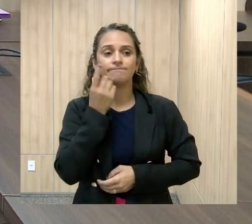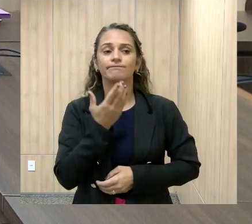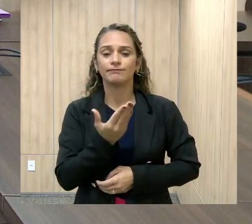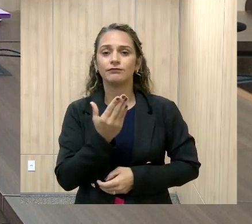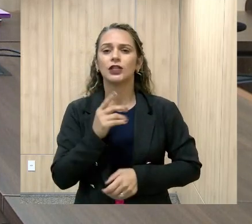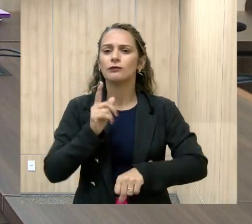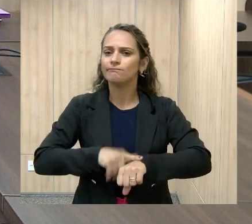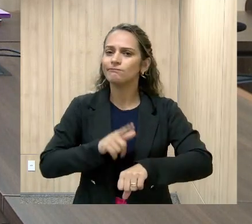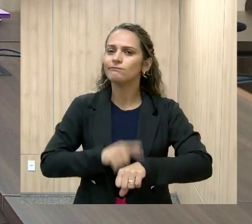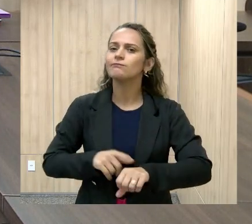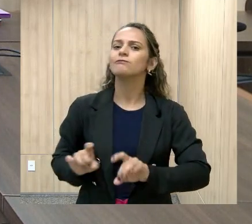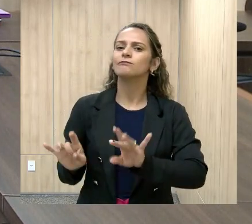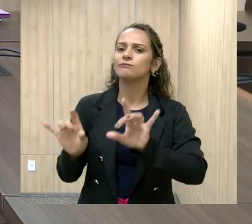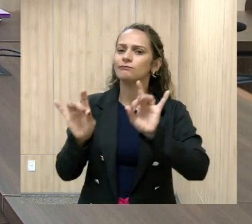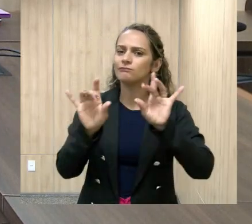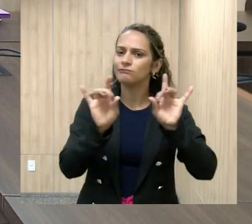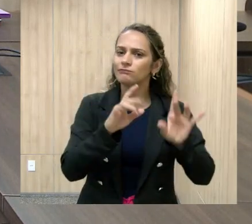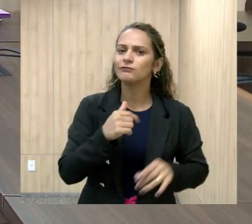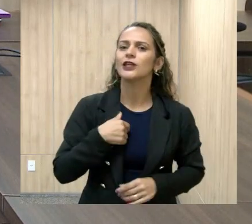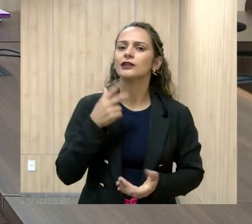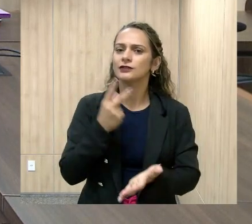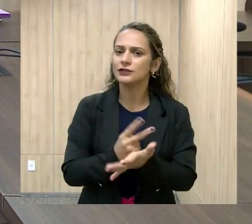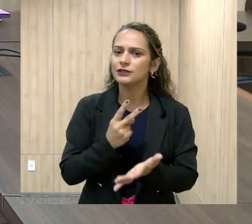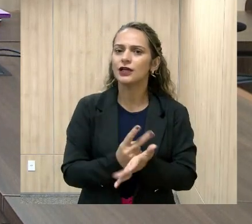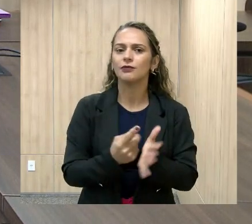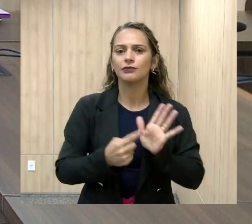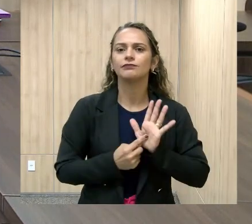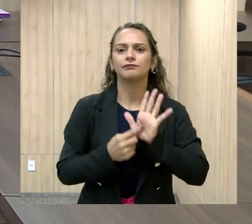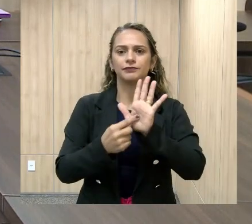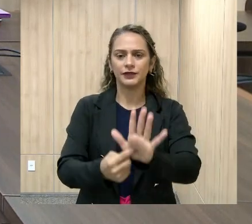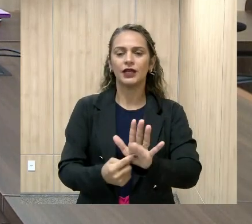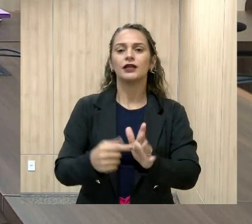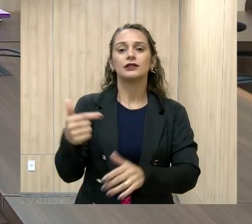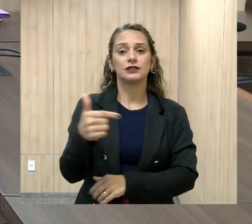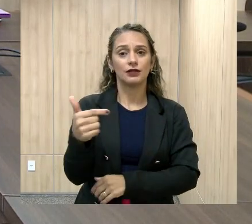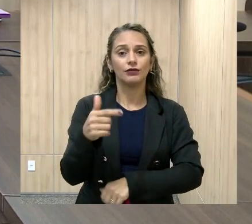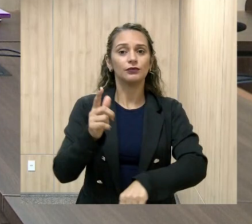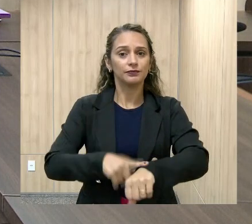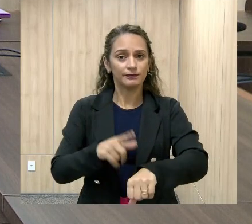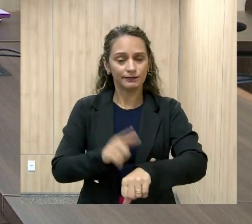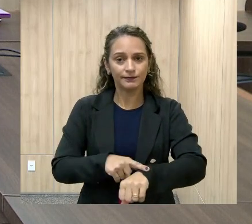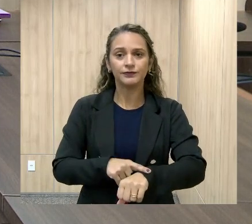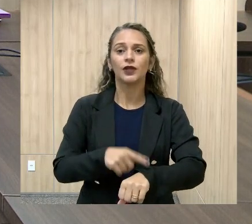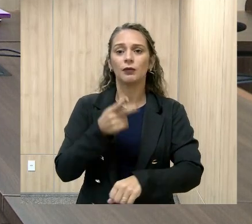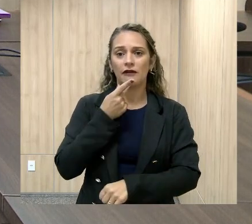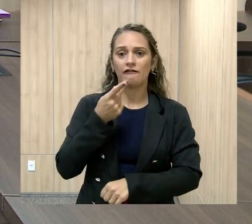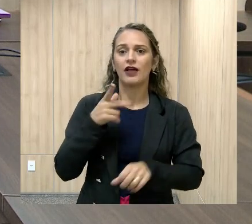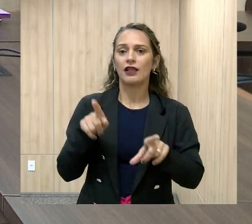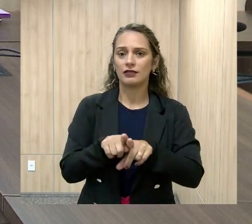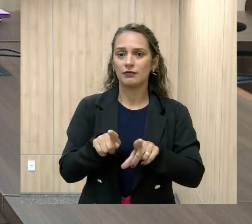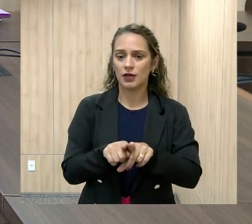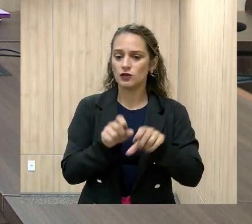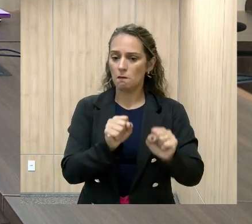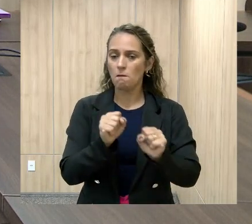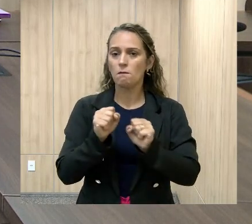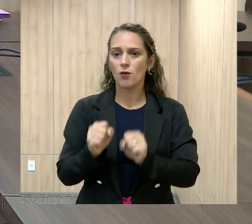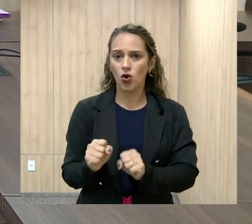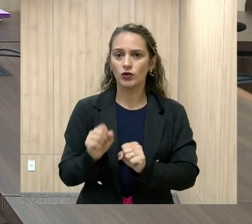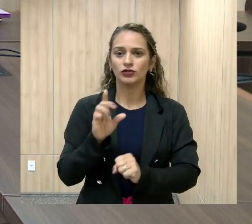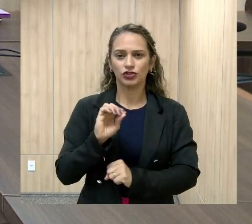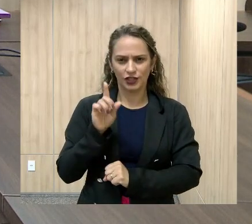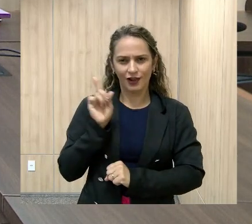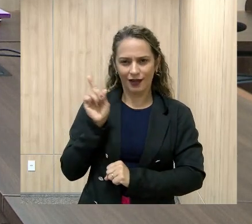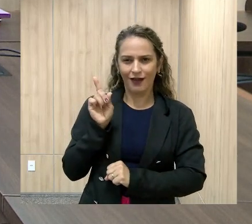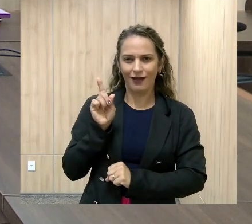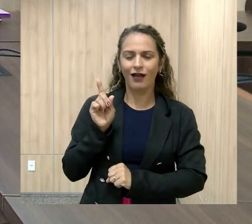Esse é um momento muito especial eu sempre trouxe para o segundo mandato uma fala inclusive de posse